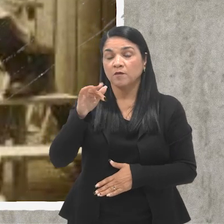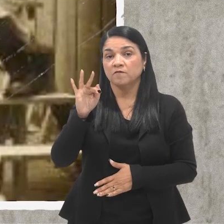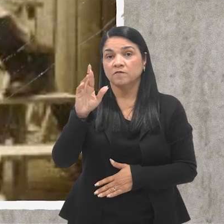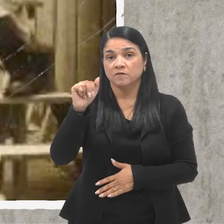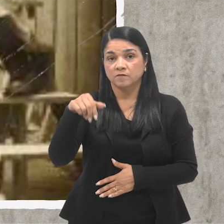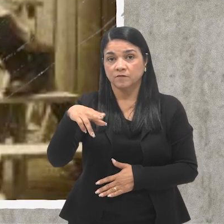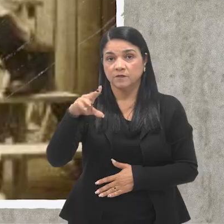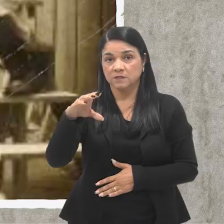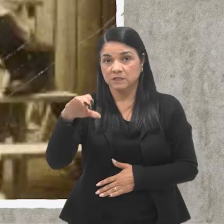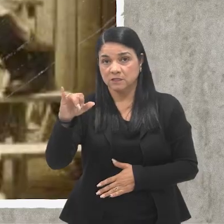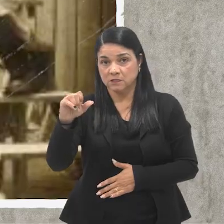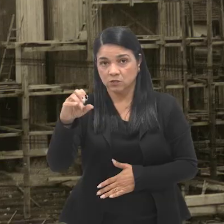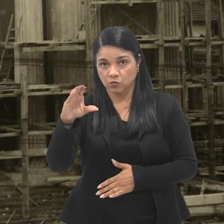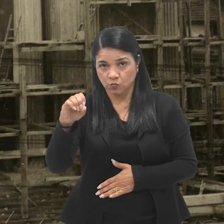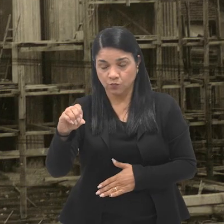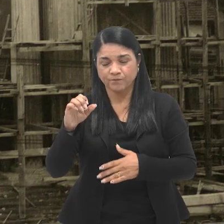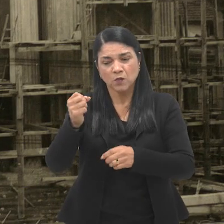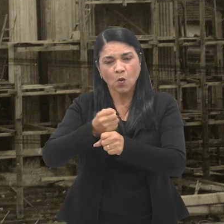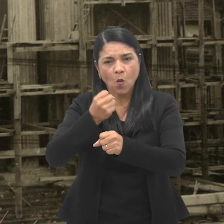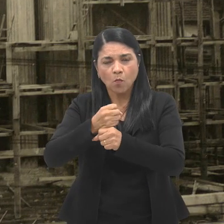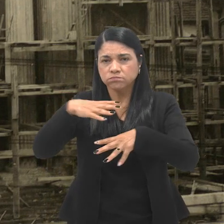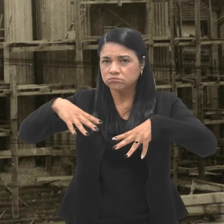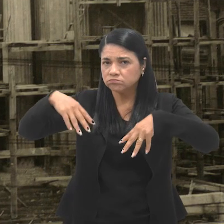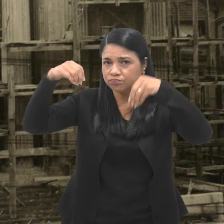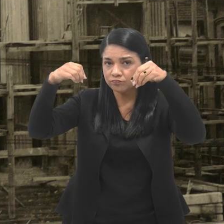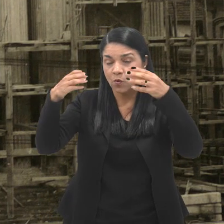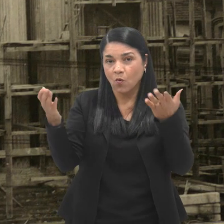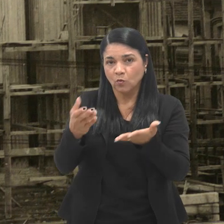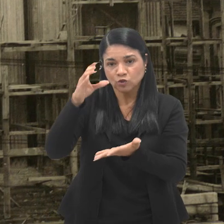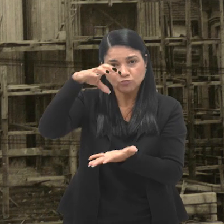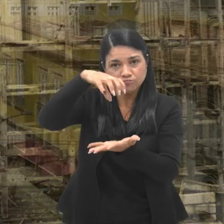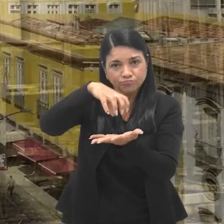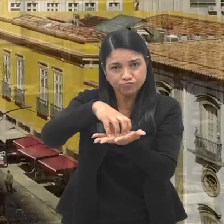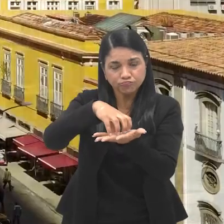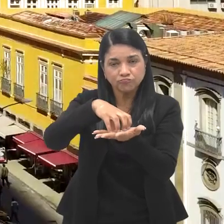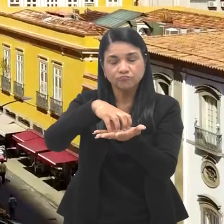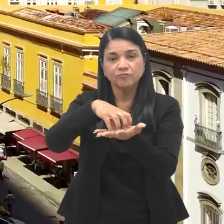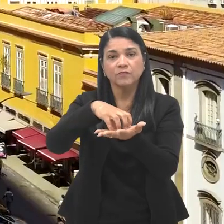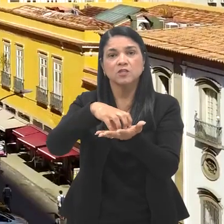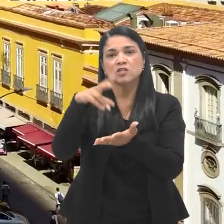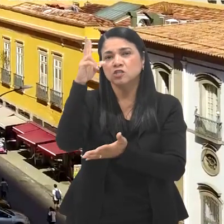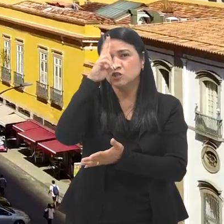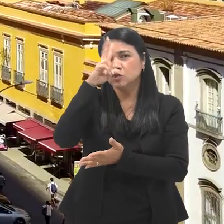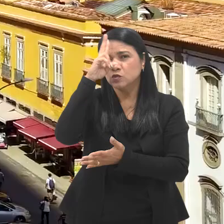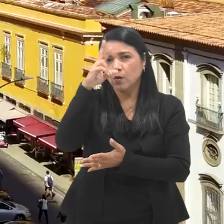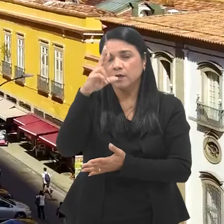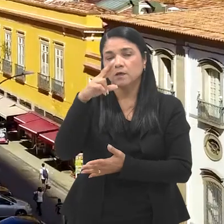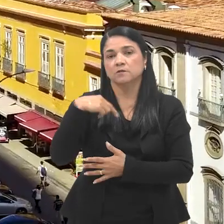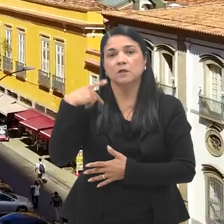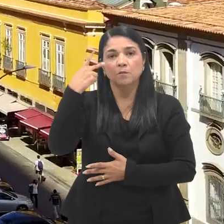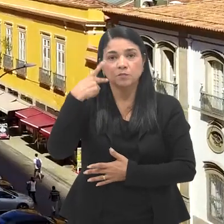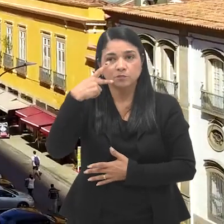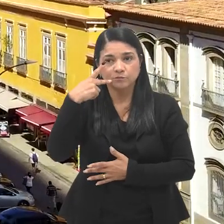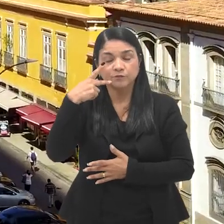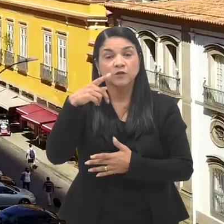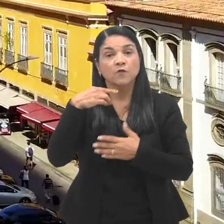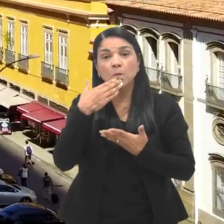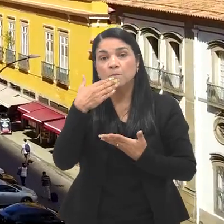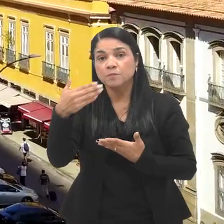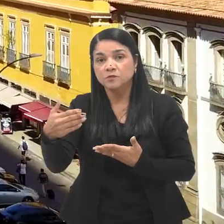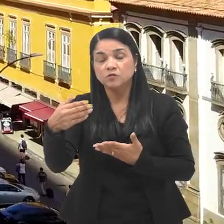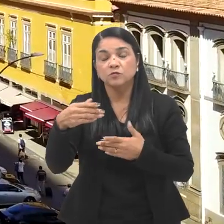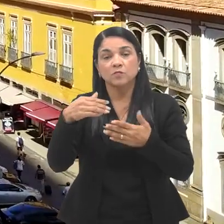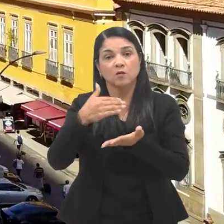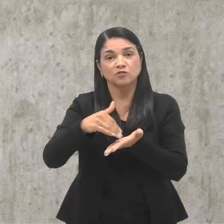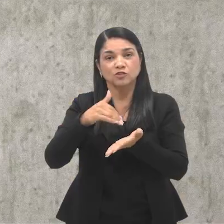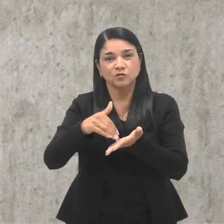chamava Francisco de Andrade. A construção do Palácio Tiradentes, atual sede histórica do Parlamento, foi uma encomenda da